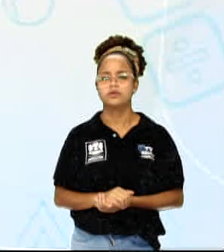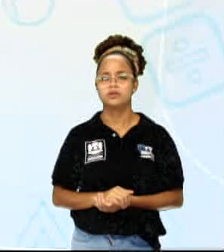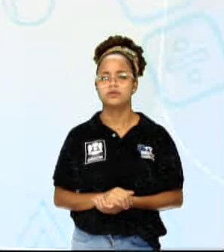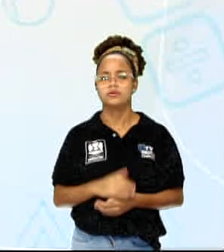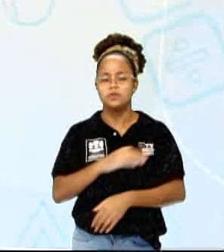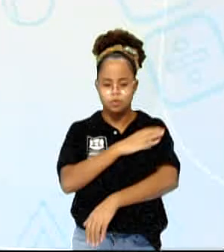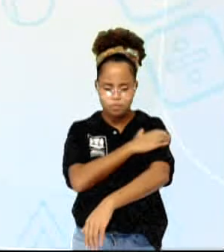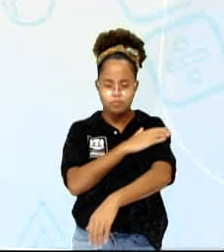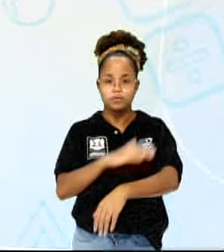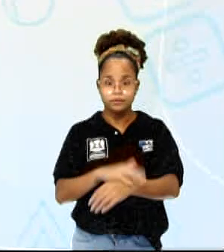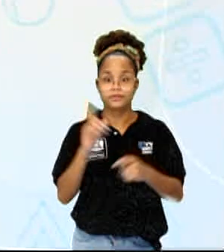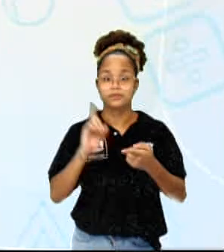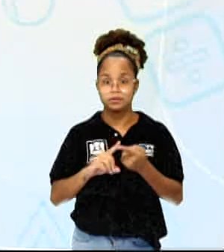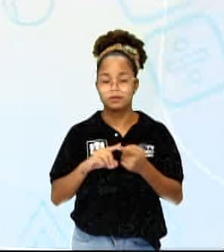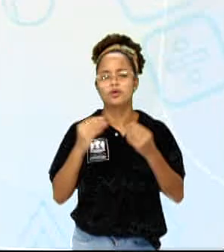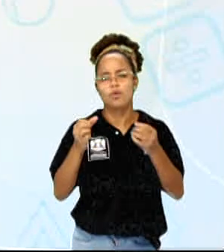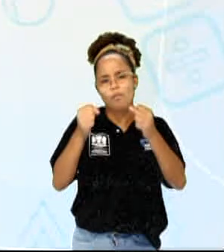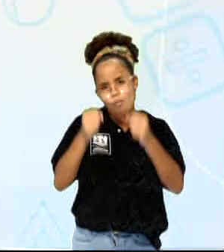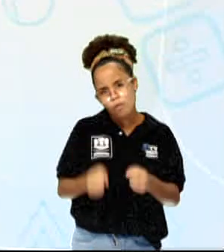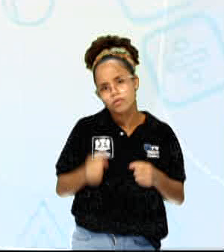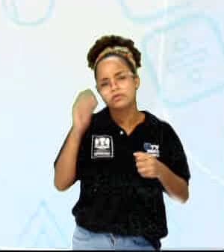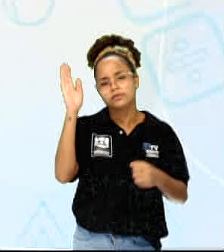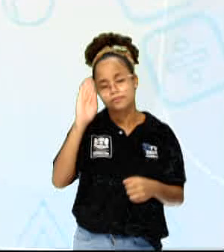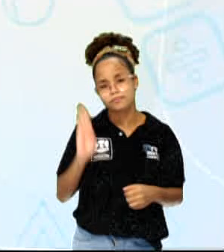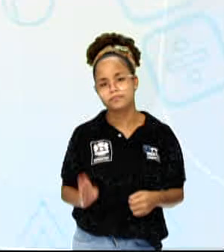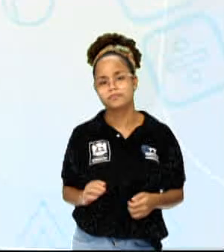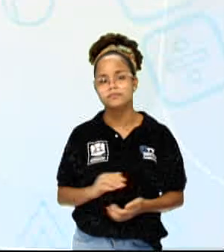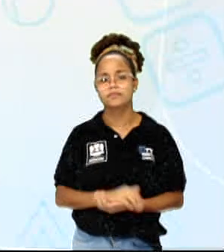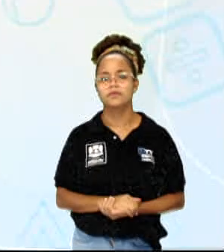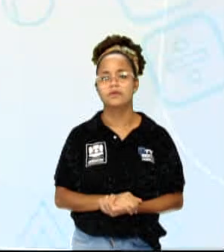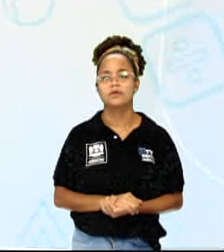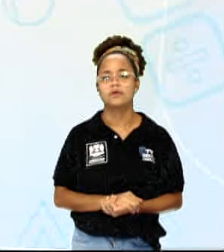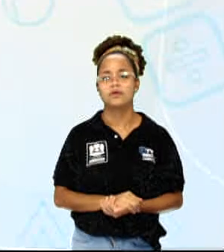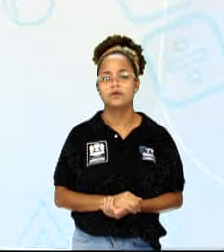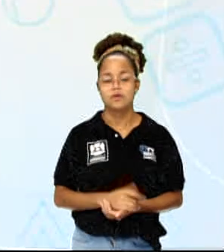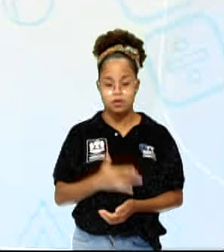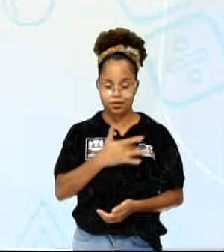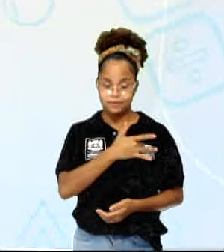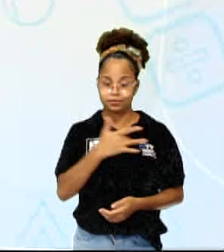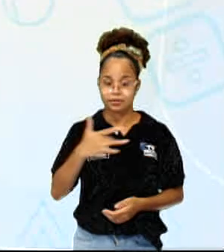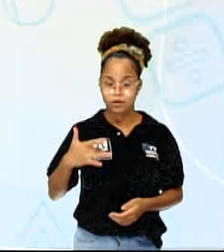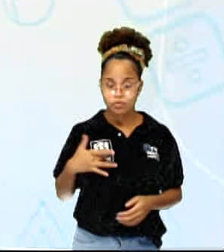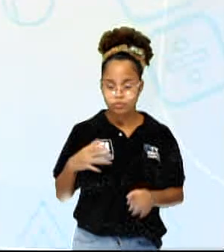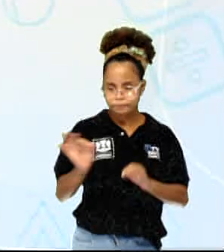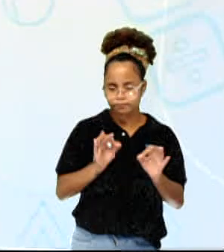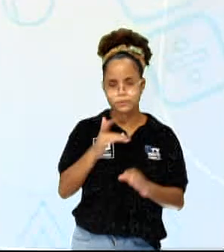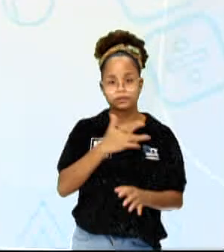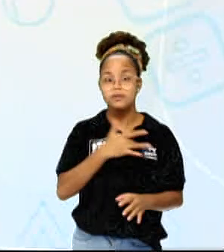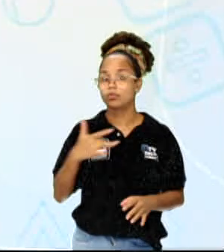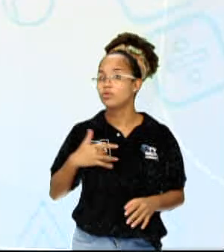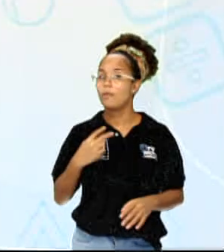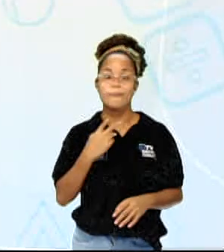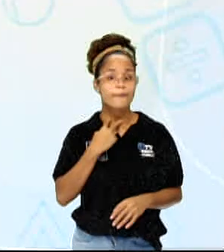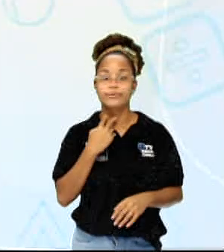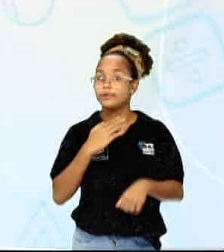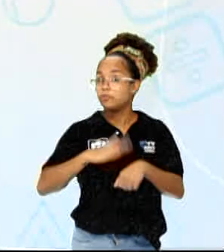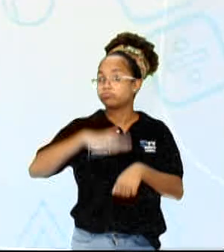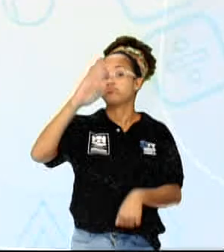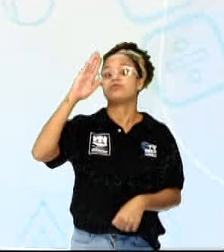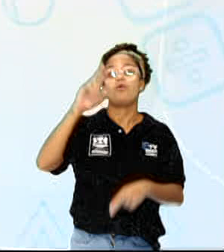devem ser gratuitas. Os planos de saúde não devem aumentar as suas mensalidades de acordo com a